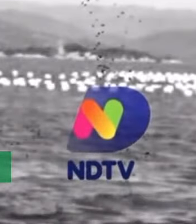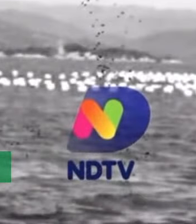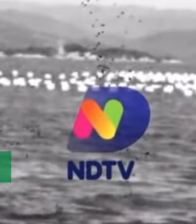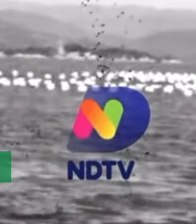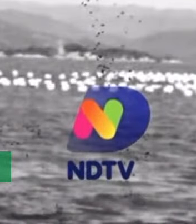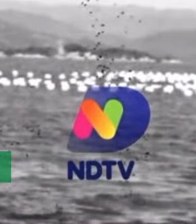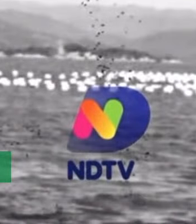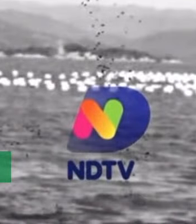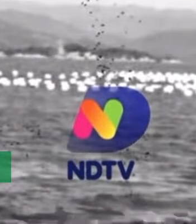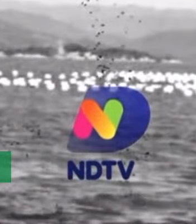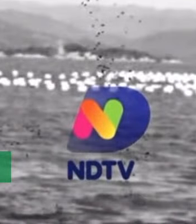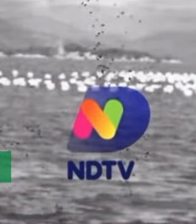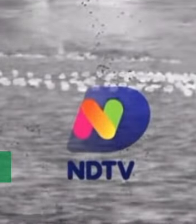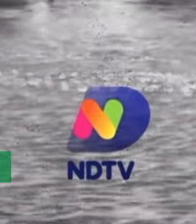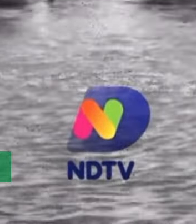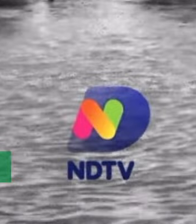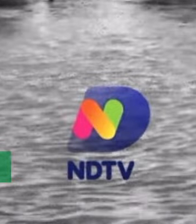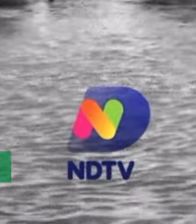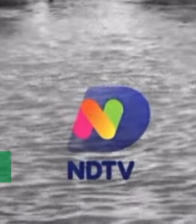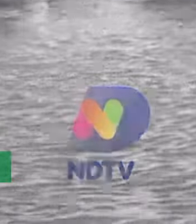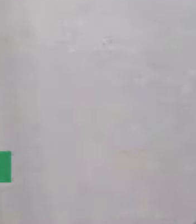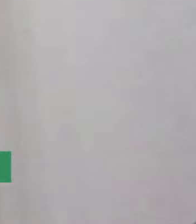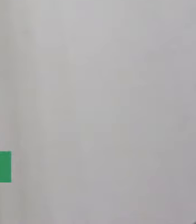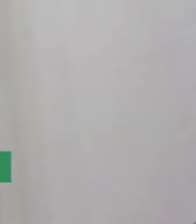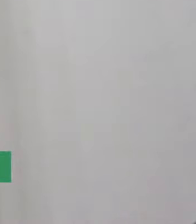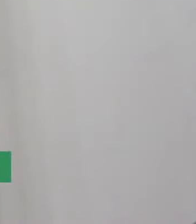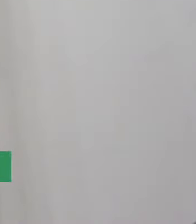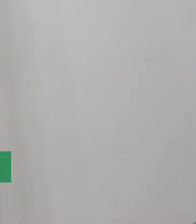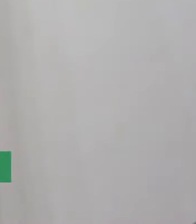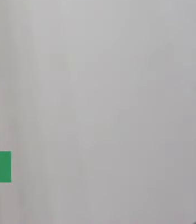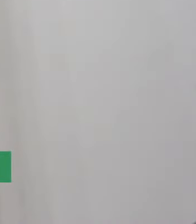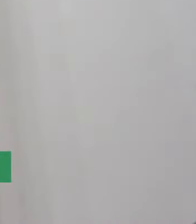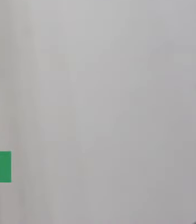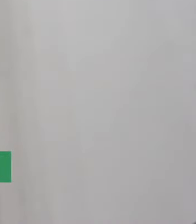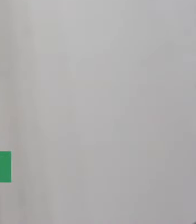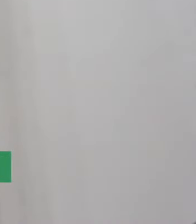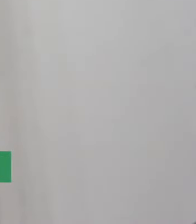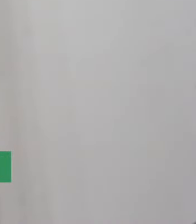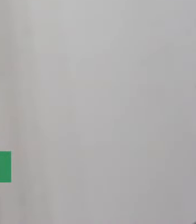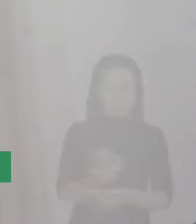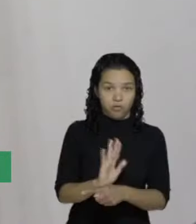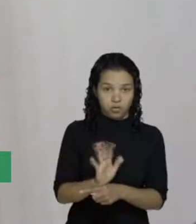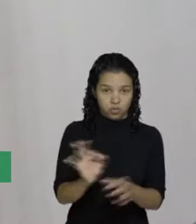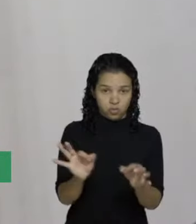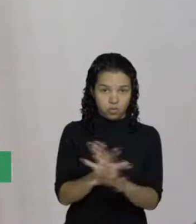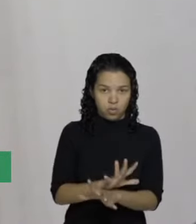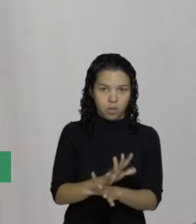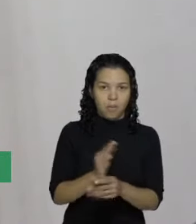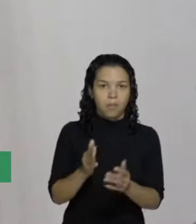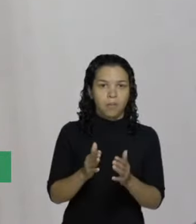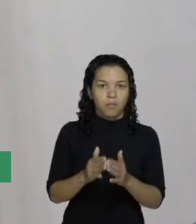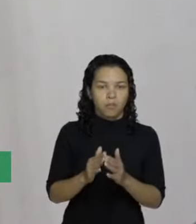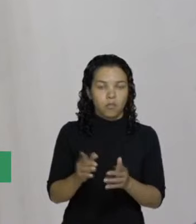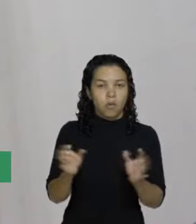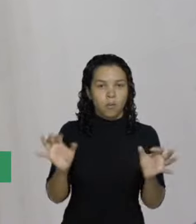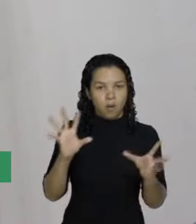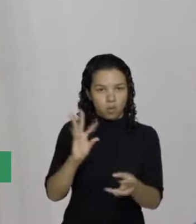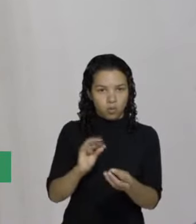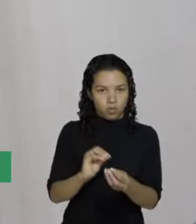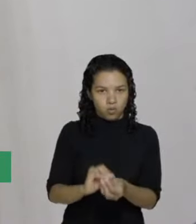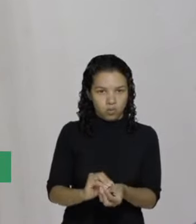São fotos de 3 décadas atrás. Senhor presidente, pode encerrar o vídeo, por favor? Para concluir, então,